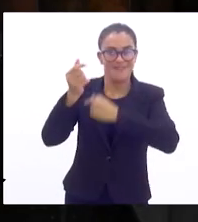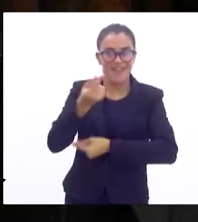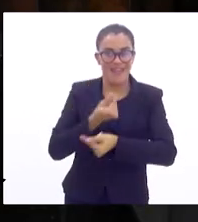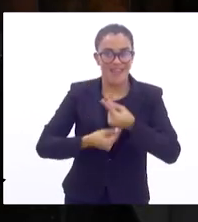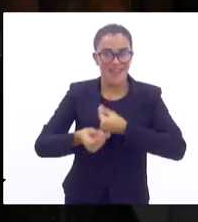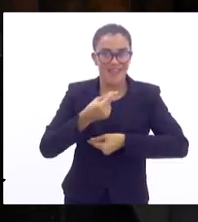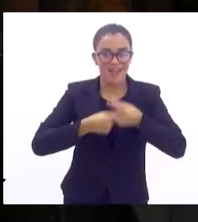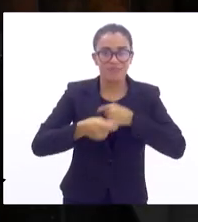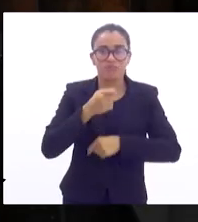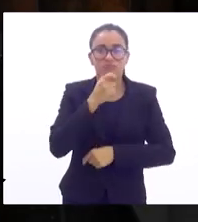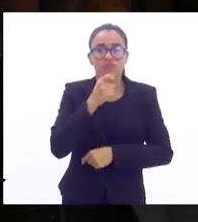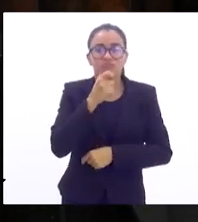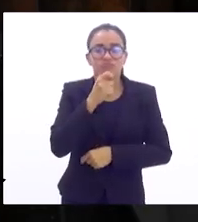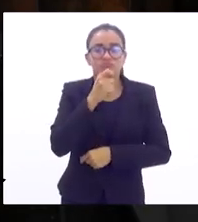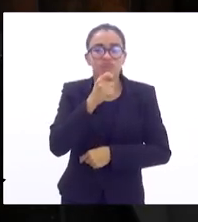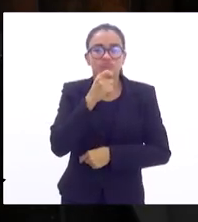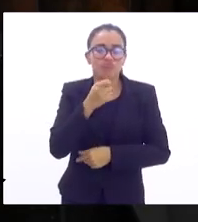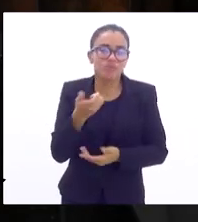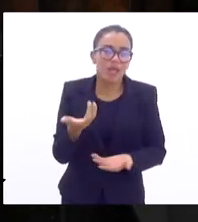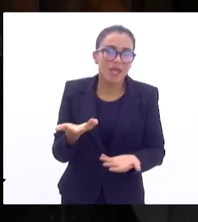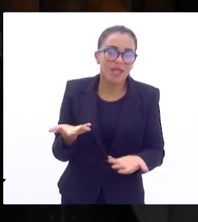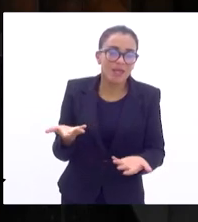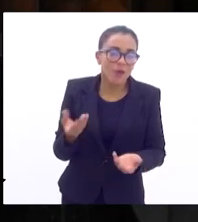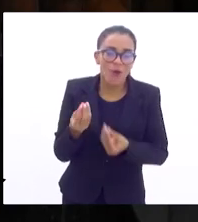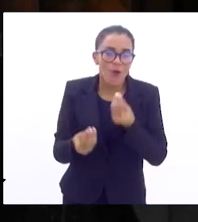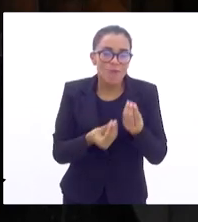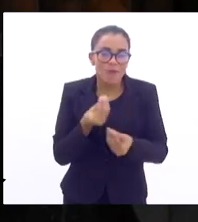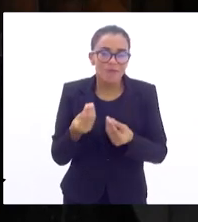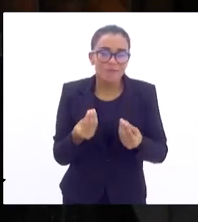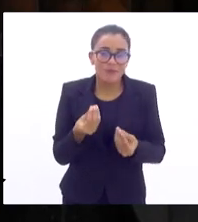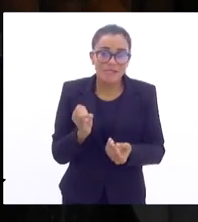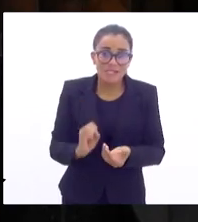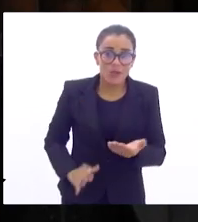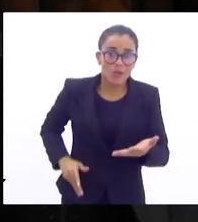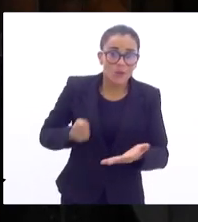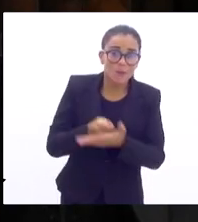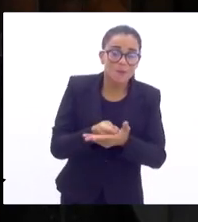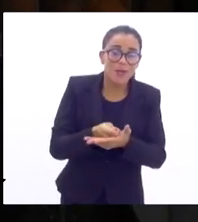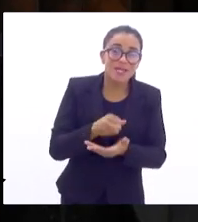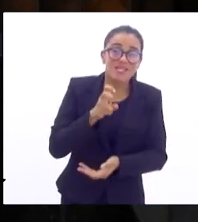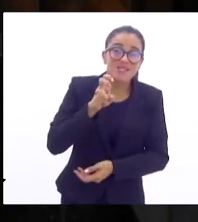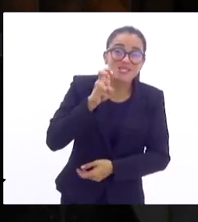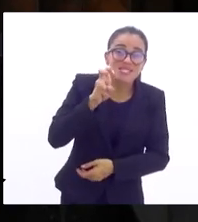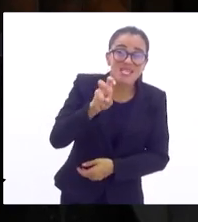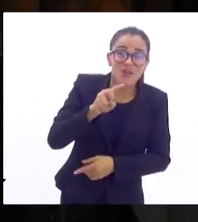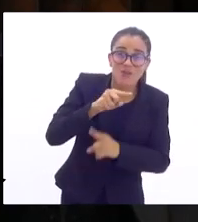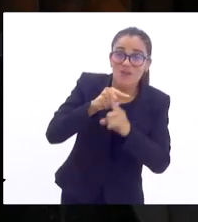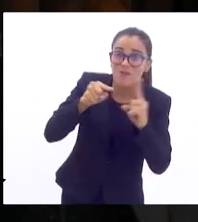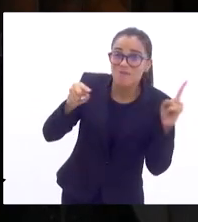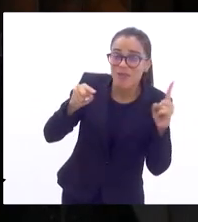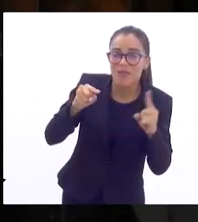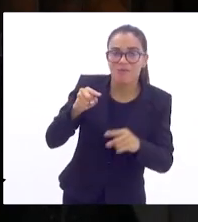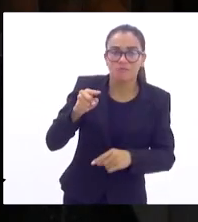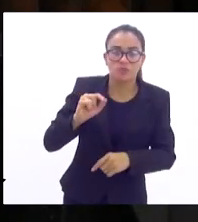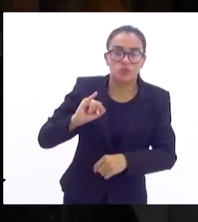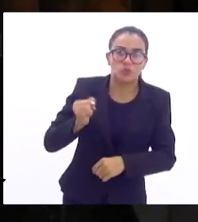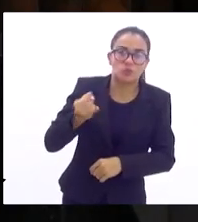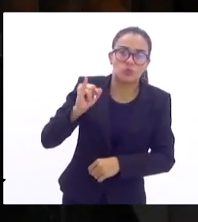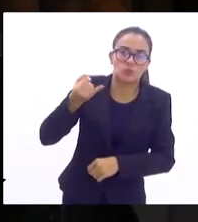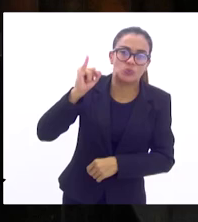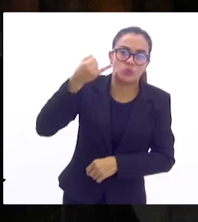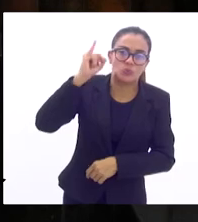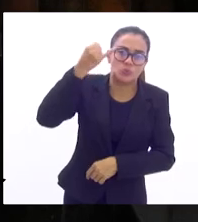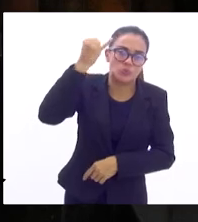sem média eu tô pagando cinco e meio de juros uma equação